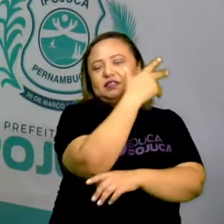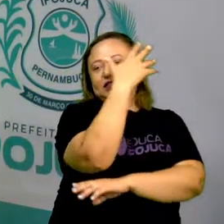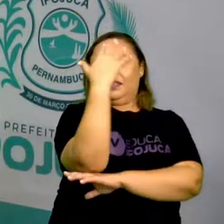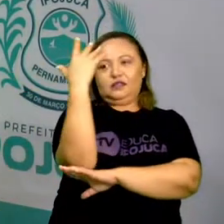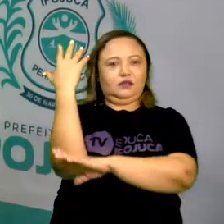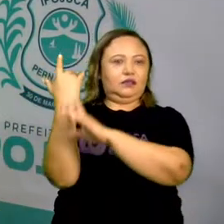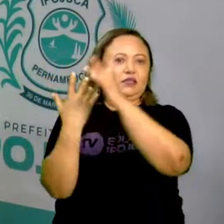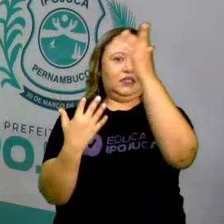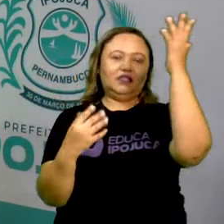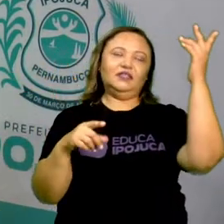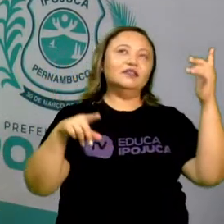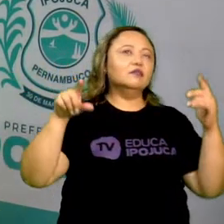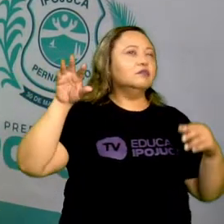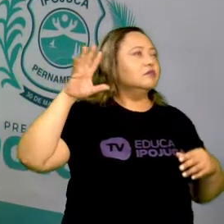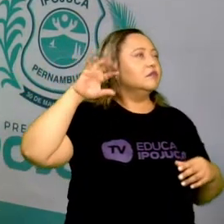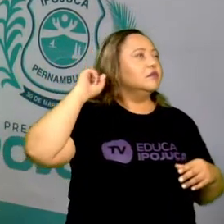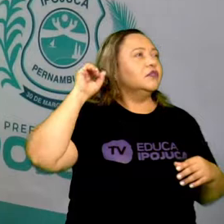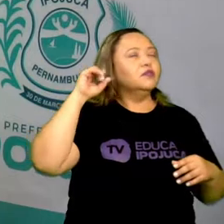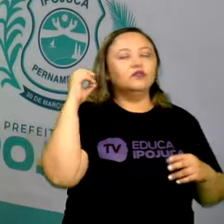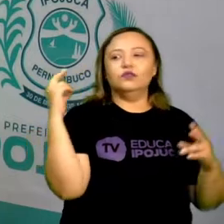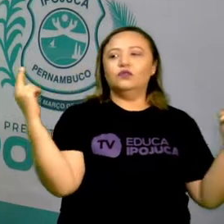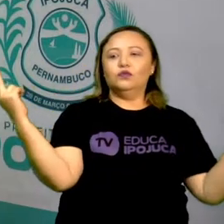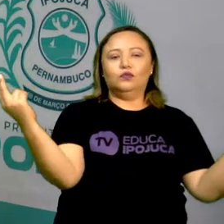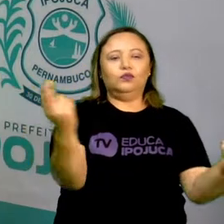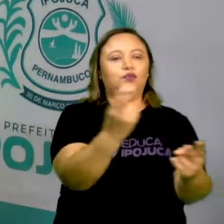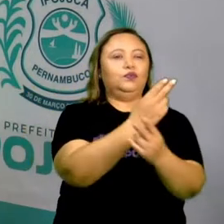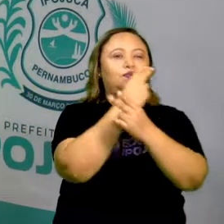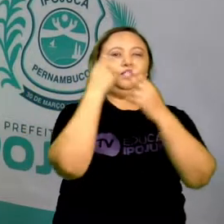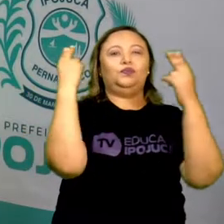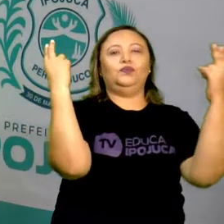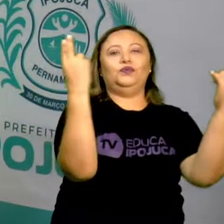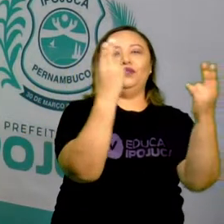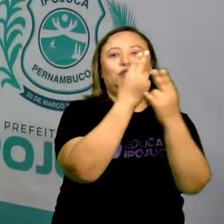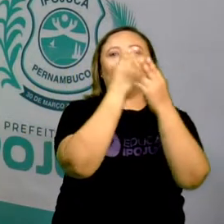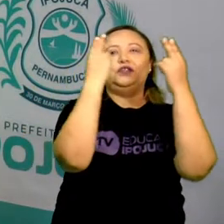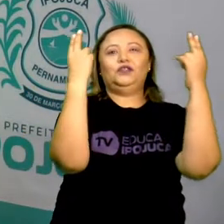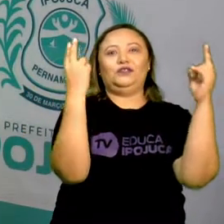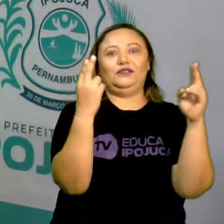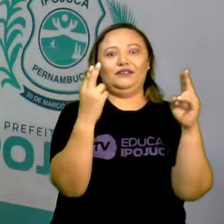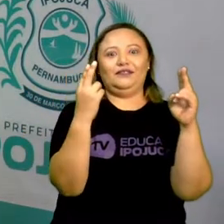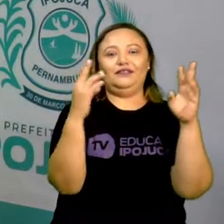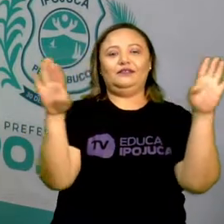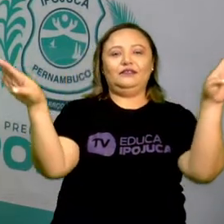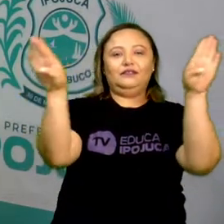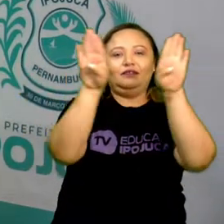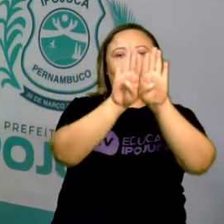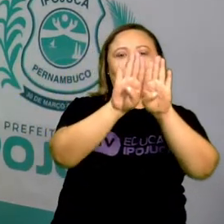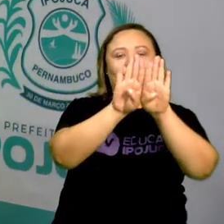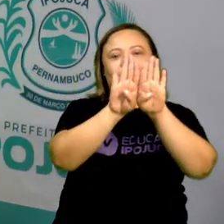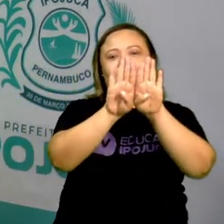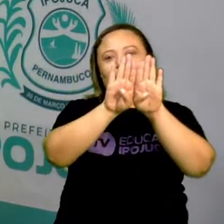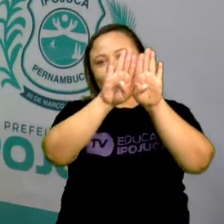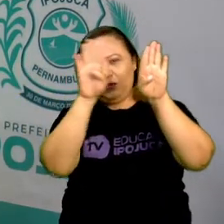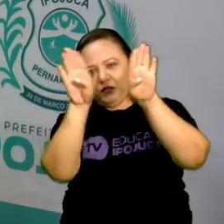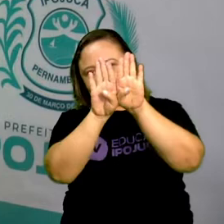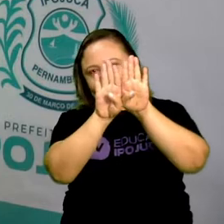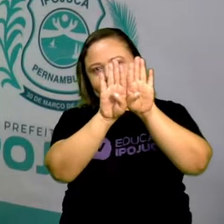escutou aquele o som do vento querendo entrar dentro de casa quando a porta está fechada? Então, aquilo ali é um som